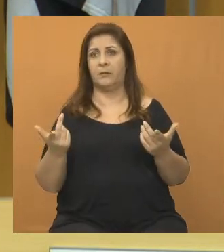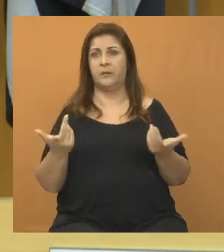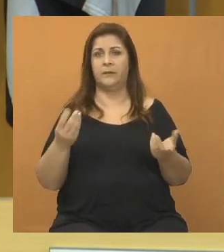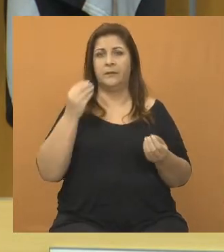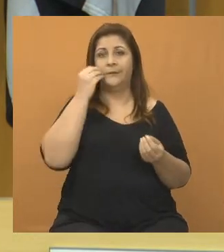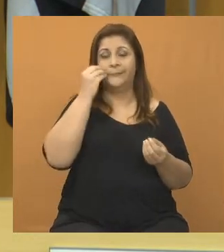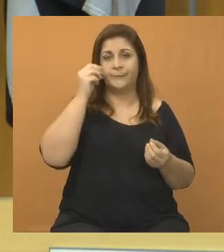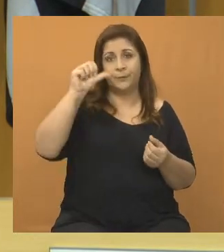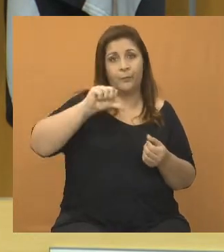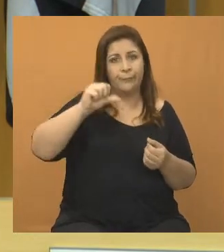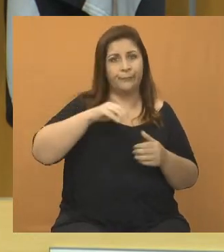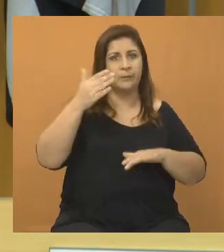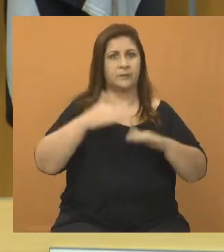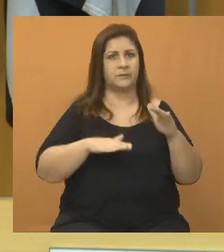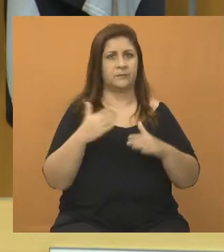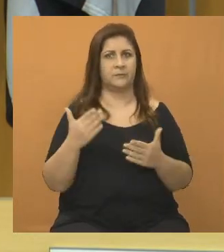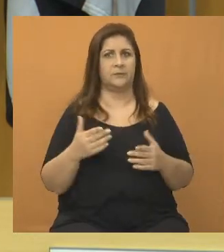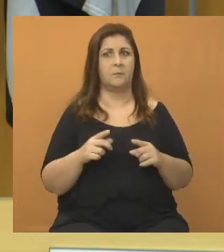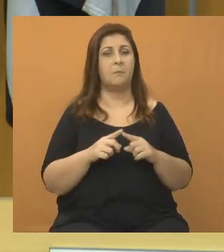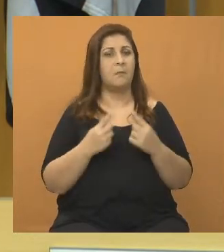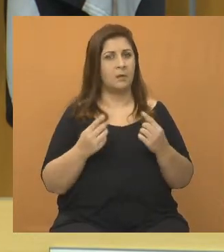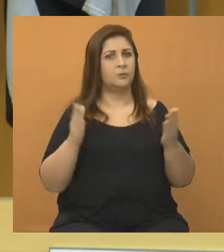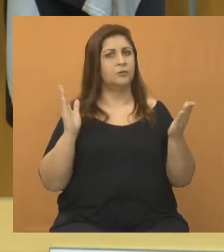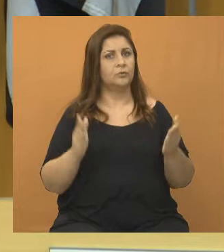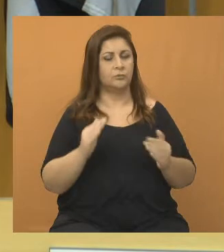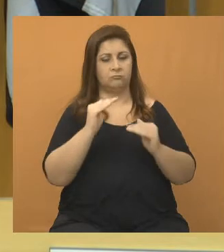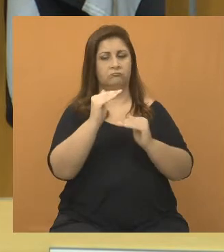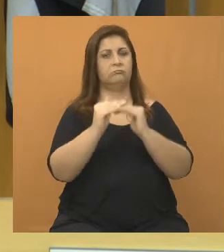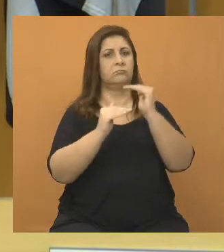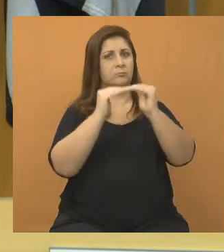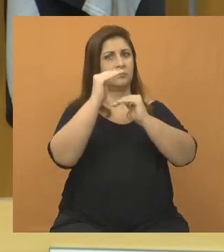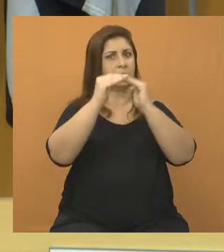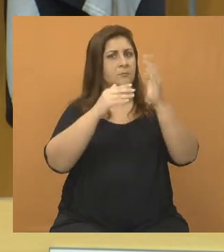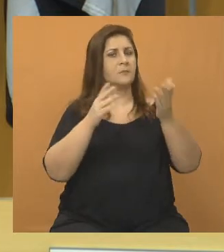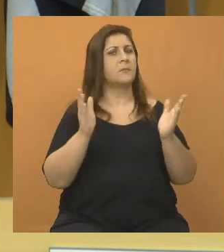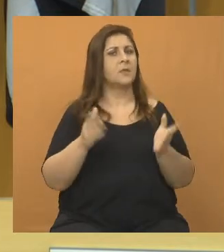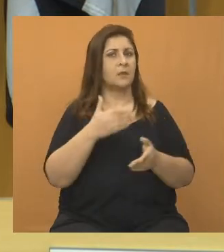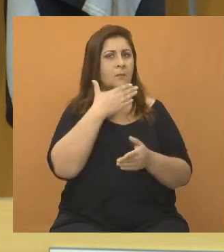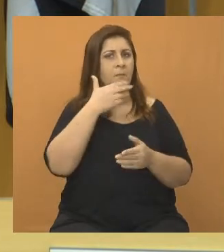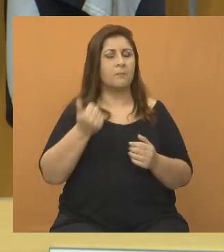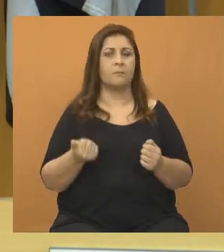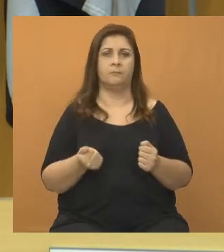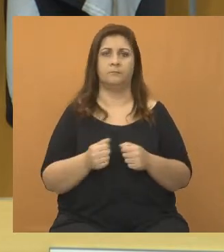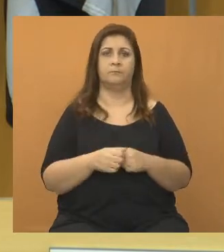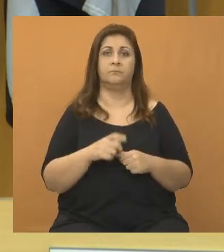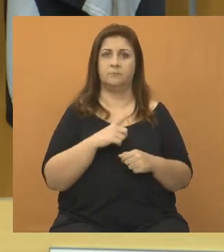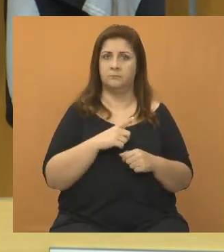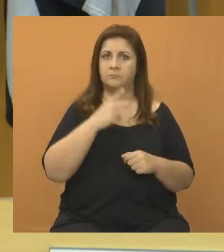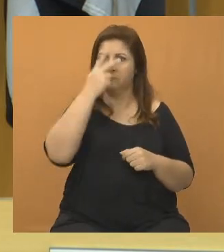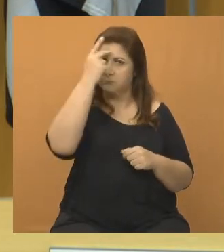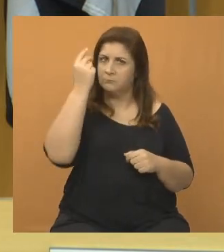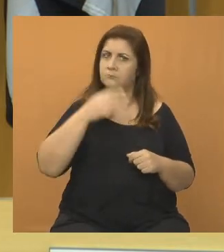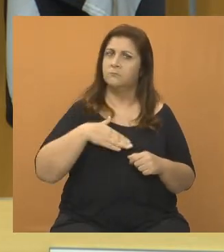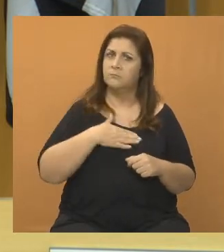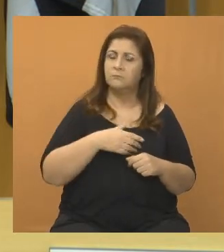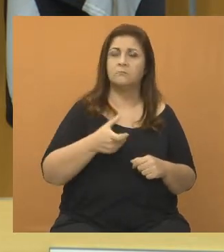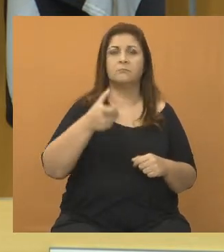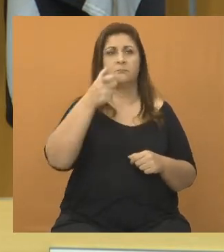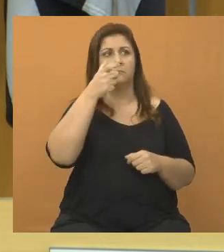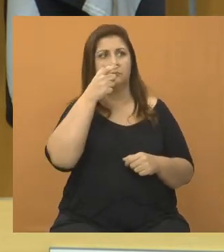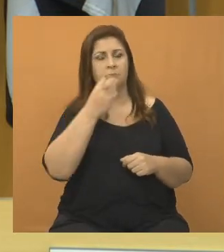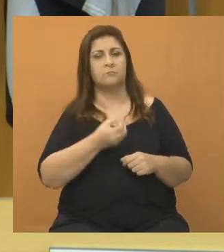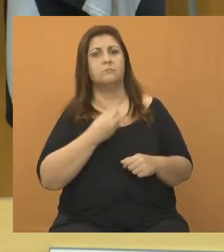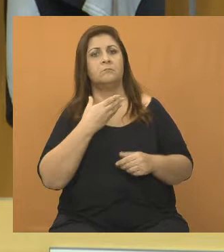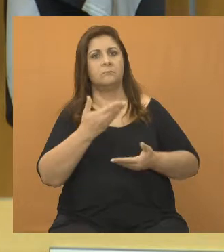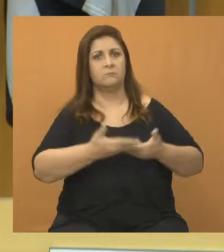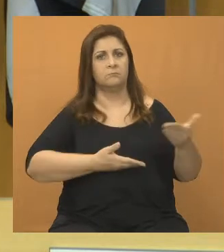experiência negativa, não dá para negar que vai uma evolução para o sistema. Tem muita gente também que fala bem, tem muita gente que vai e é bem